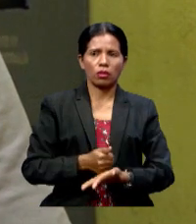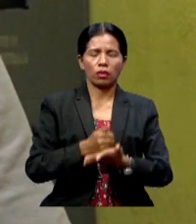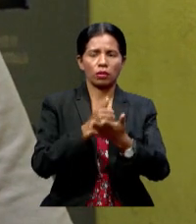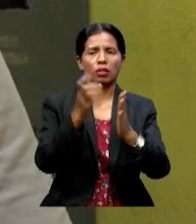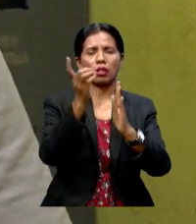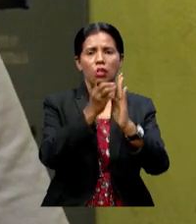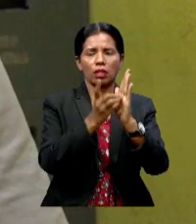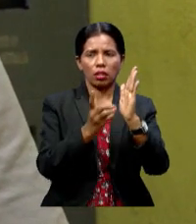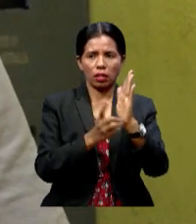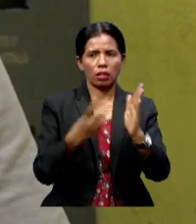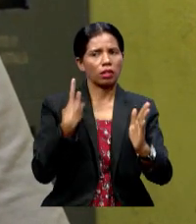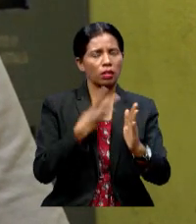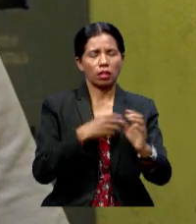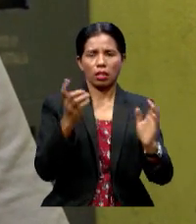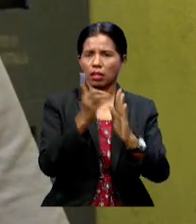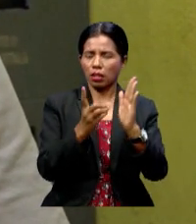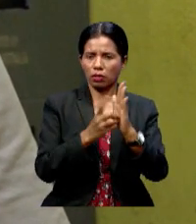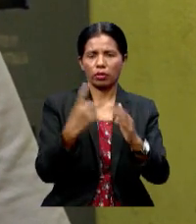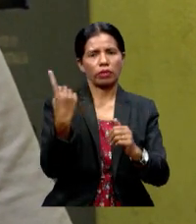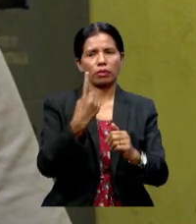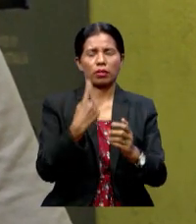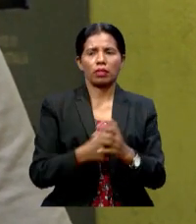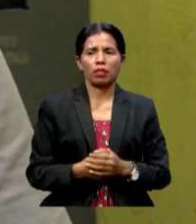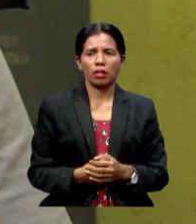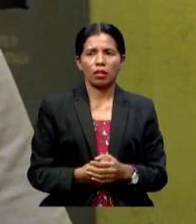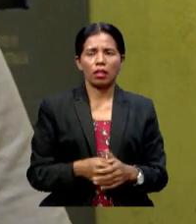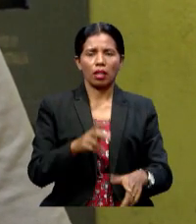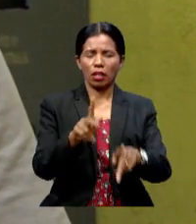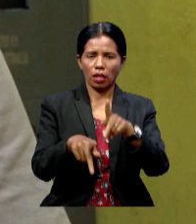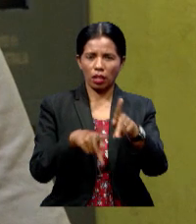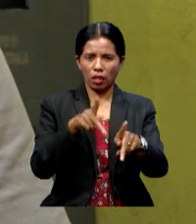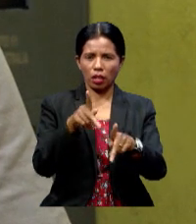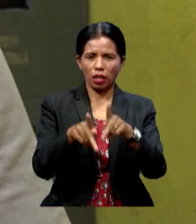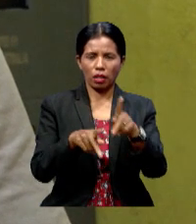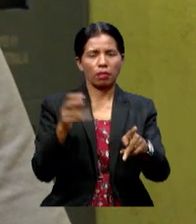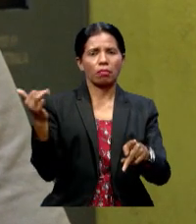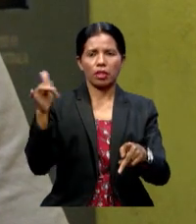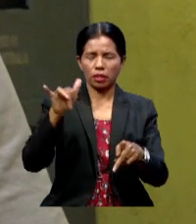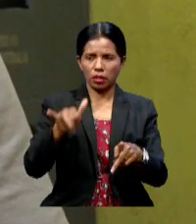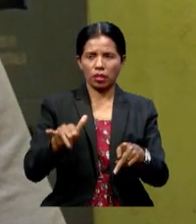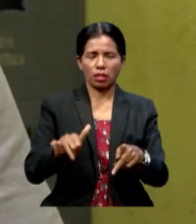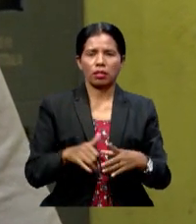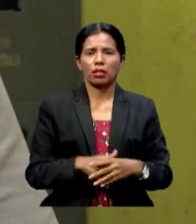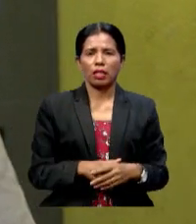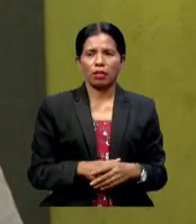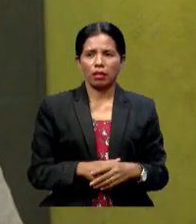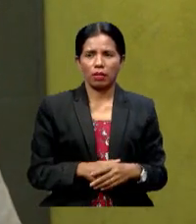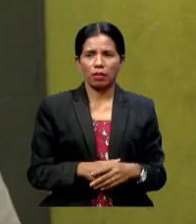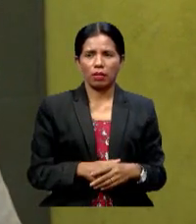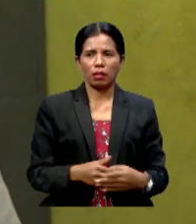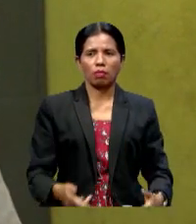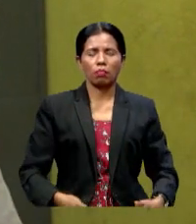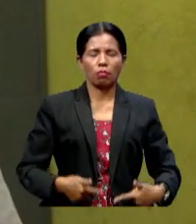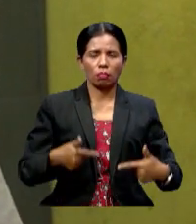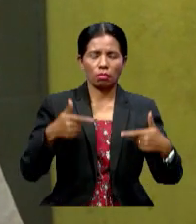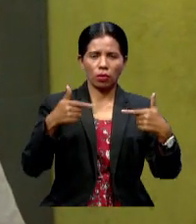ne, itala ne dados permanente. Dados permanente, porque ema ne, balu que mori su condição